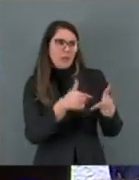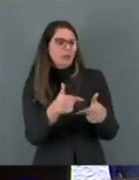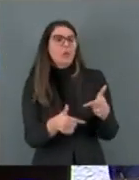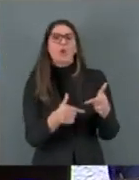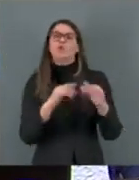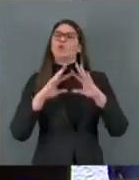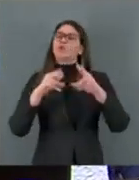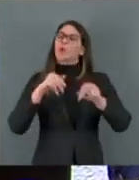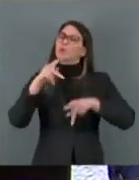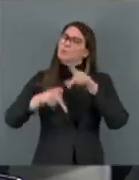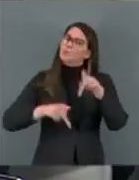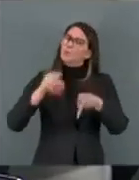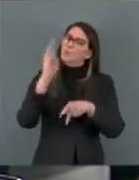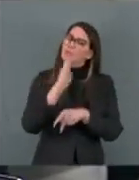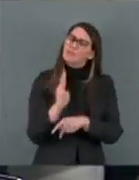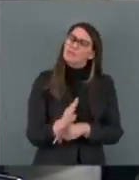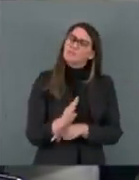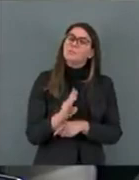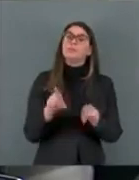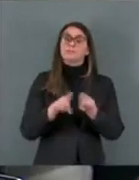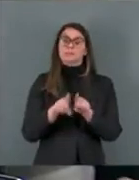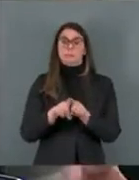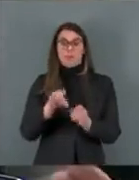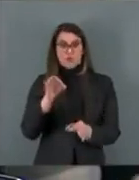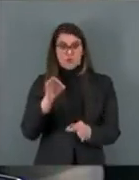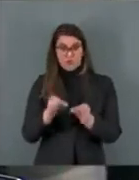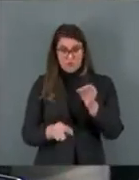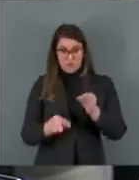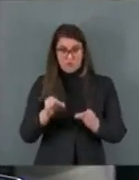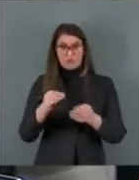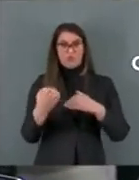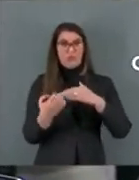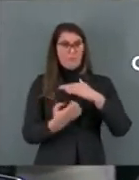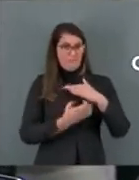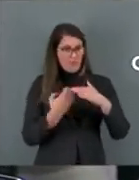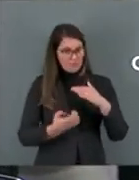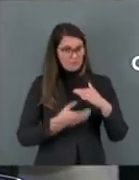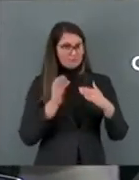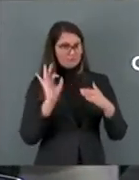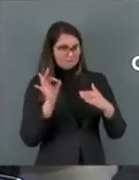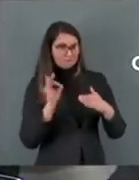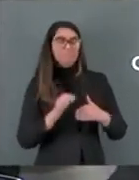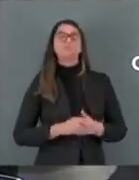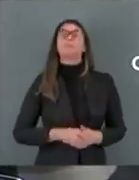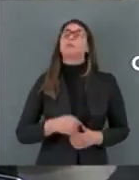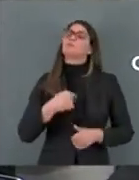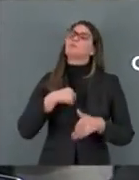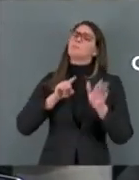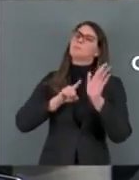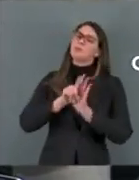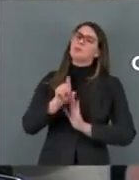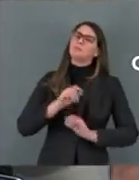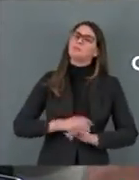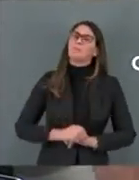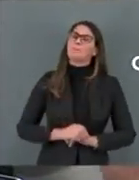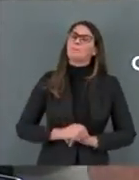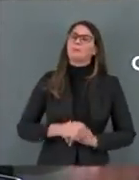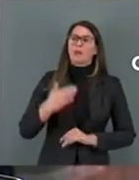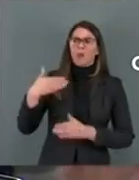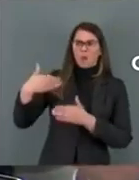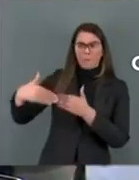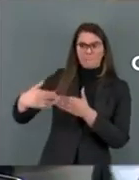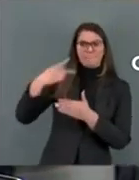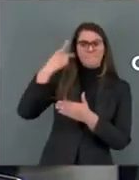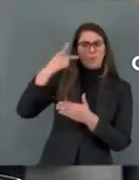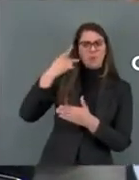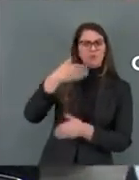toda a população brasileira e a pessoa jurídica, as grandes empresas. O que eu quero saber é, quando essa política